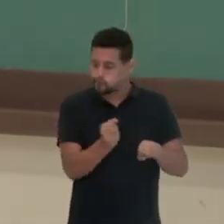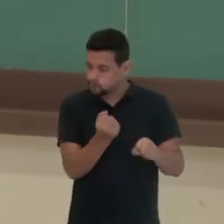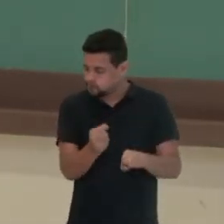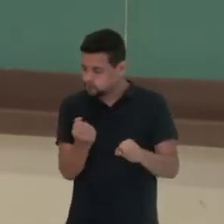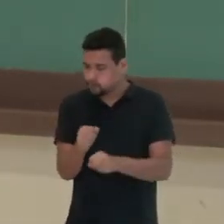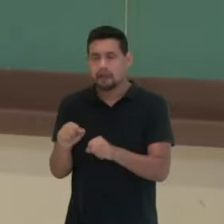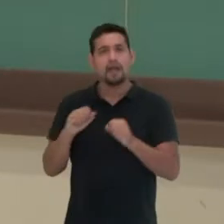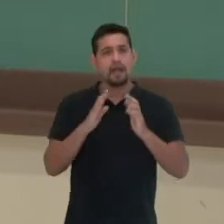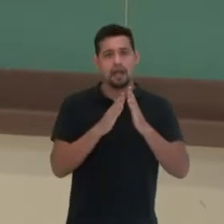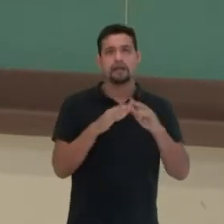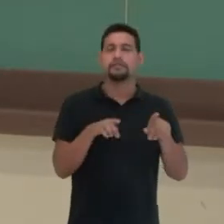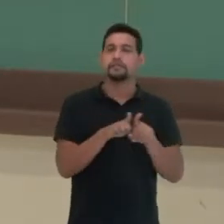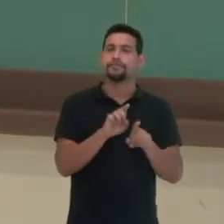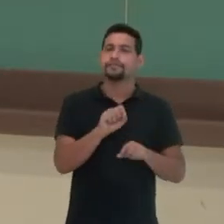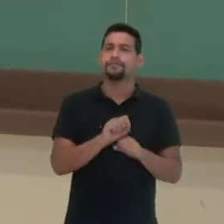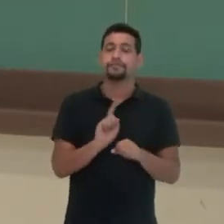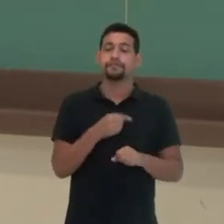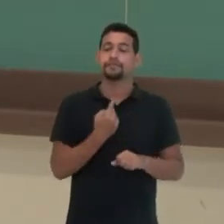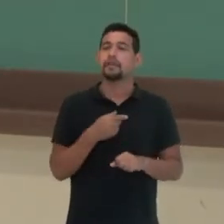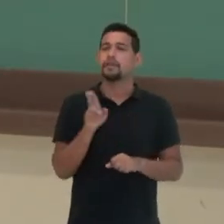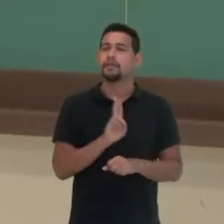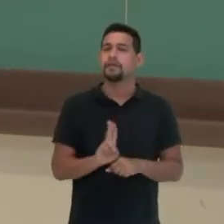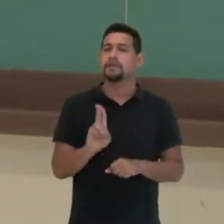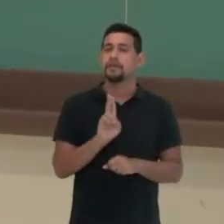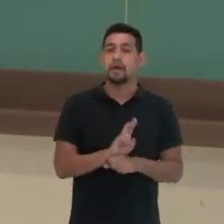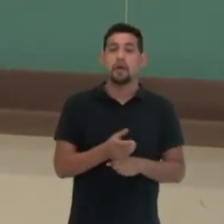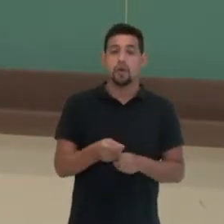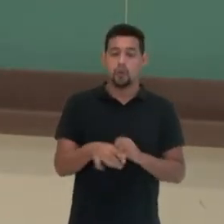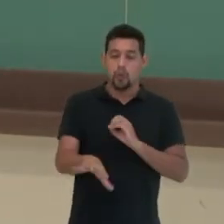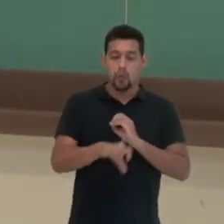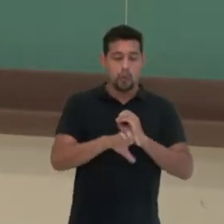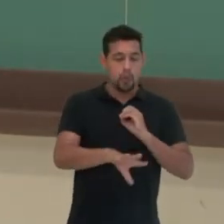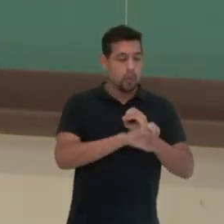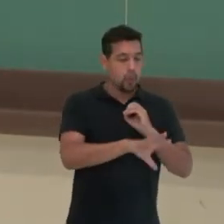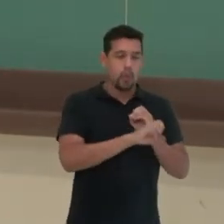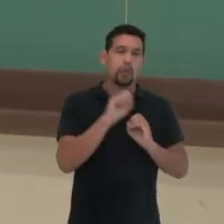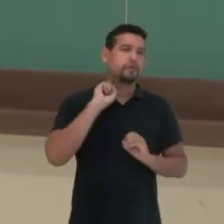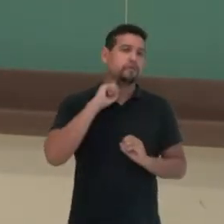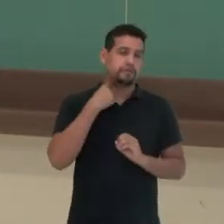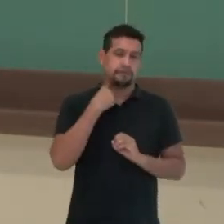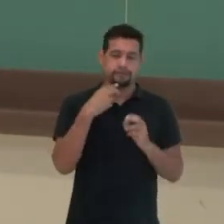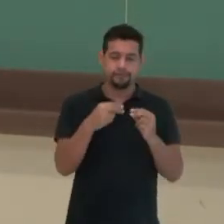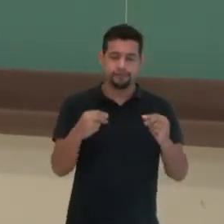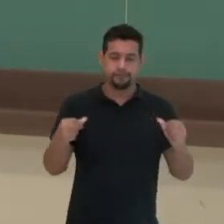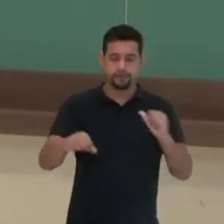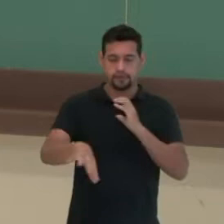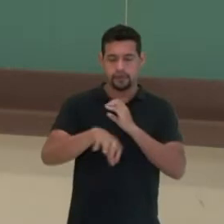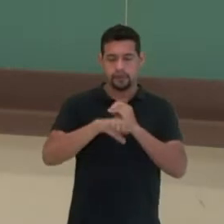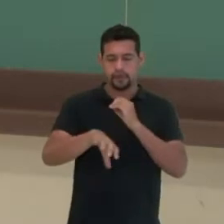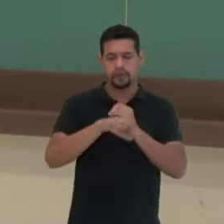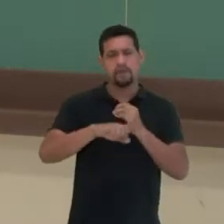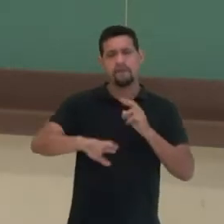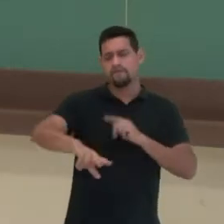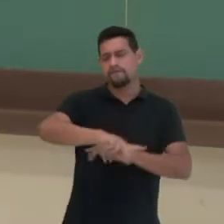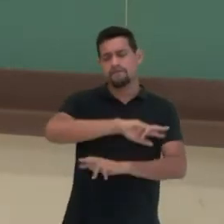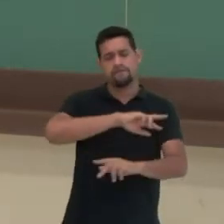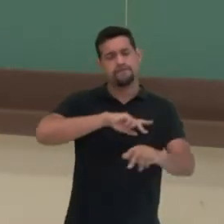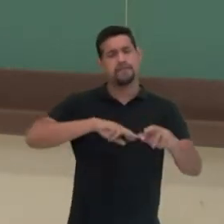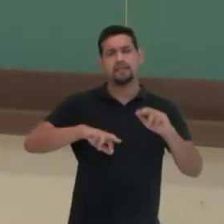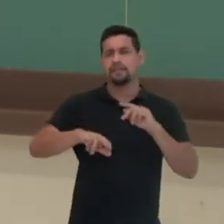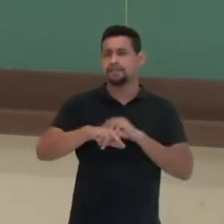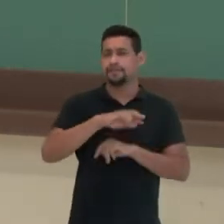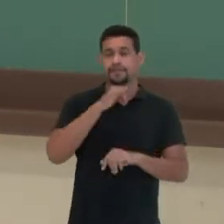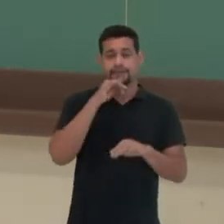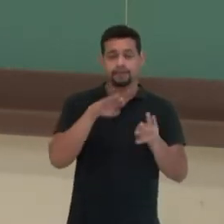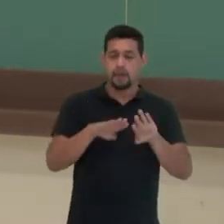a nossa casa, nós vamos usar ali um aspirador de pó. Então são muitas, né? Uma mesa